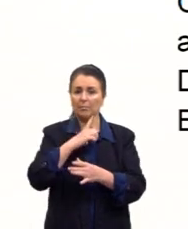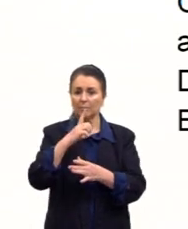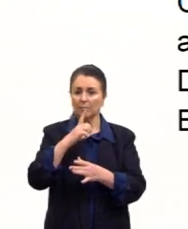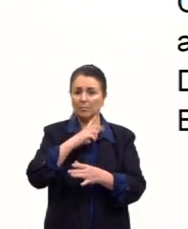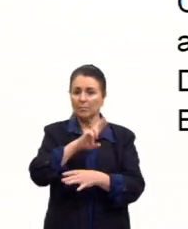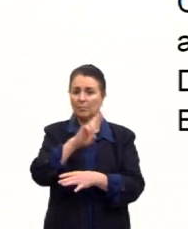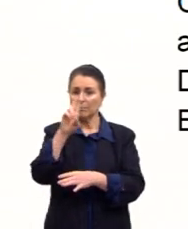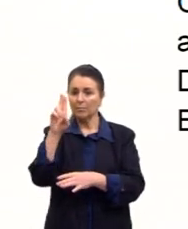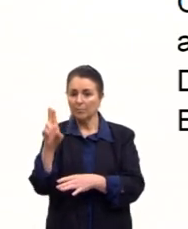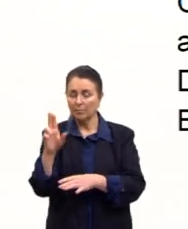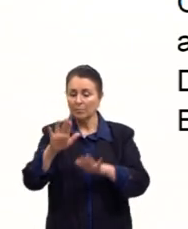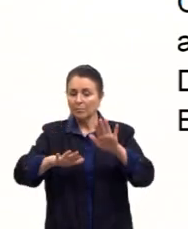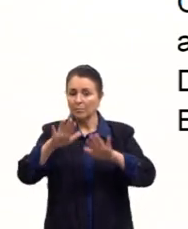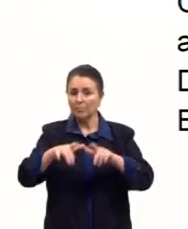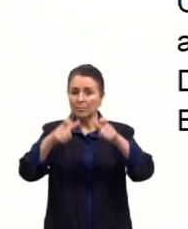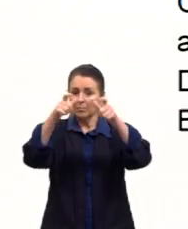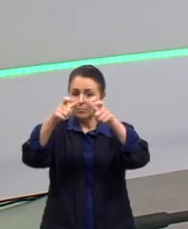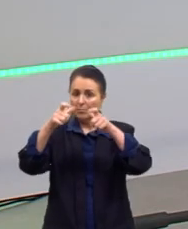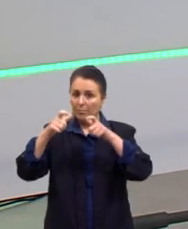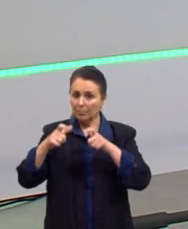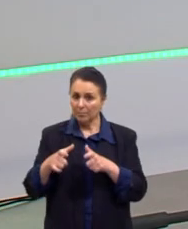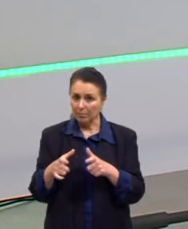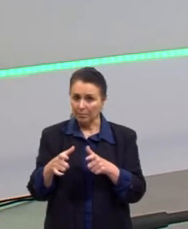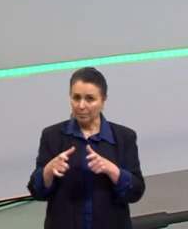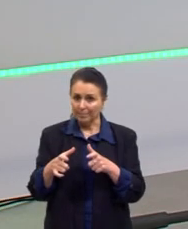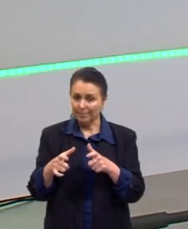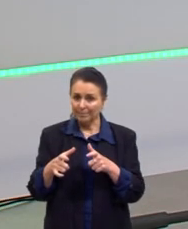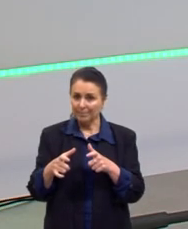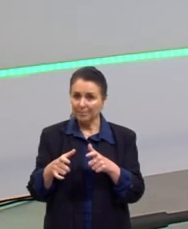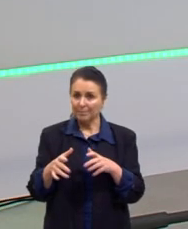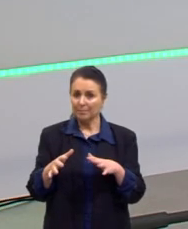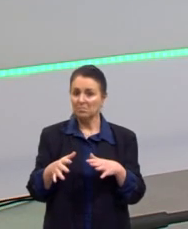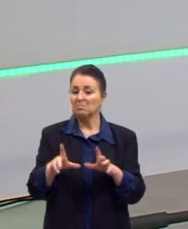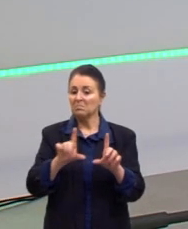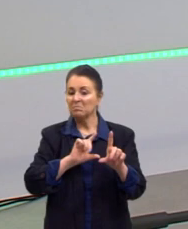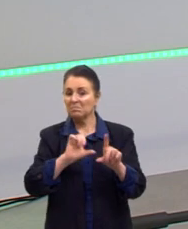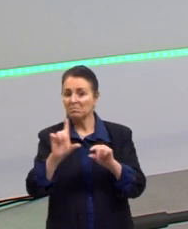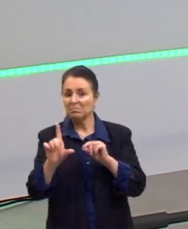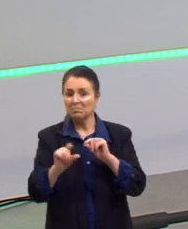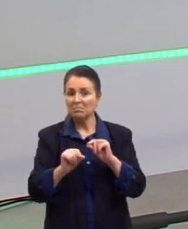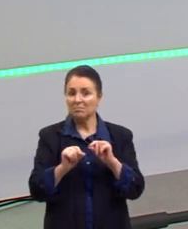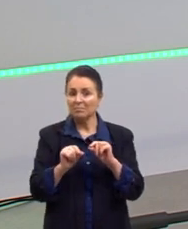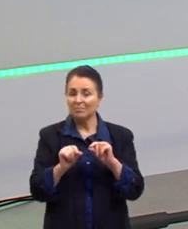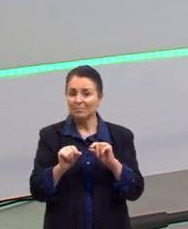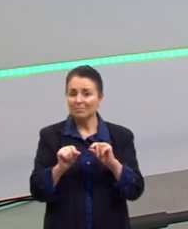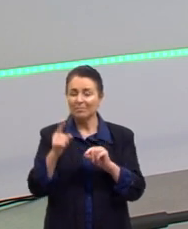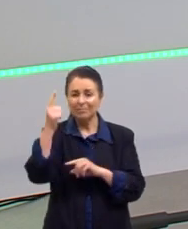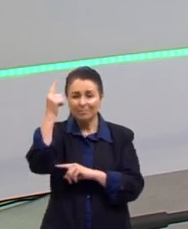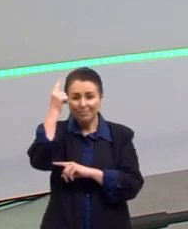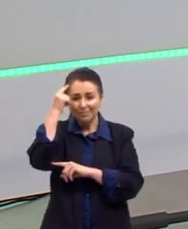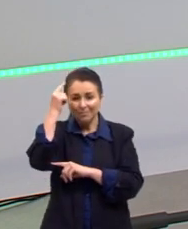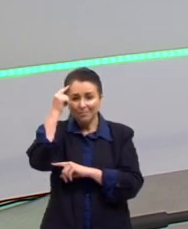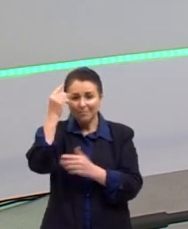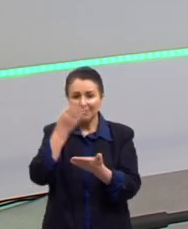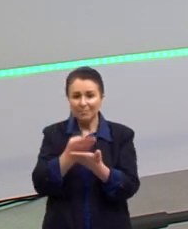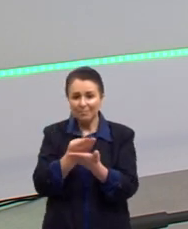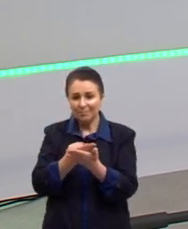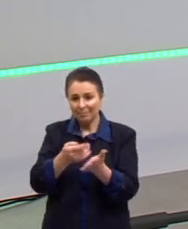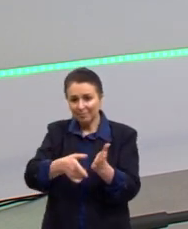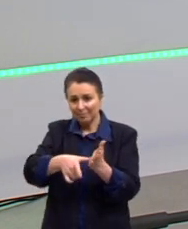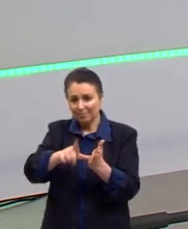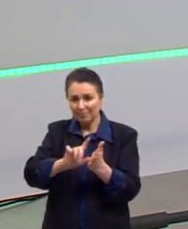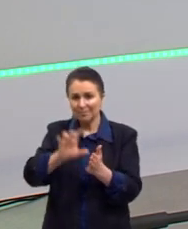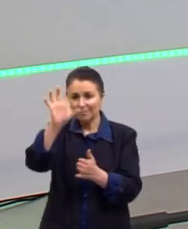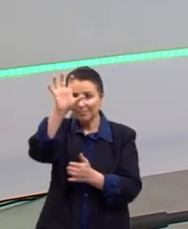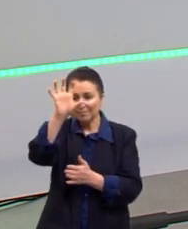peculiaridades que apresenta tá entre essas opções ali pensando no que a gente conversou sobre